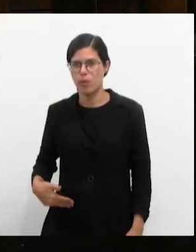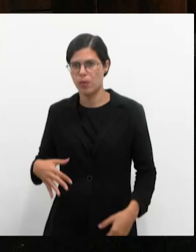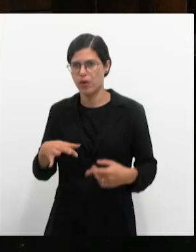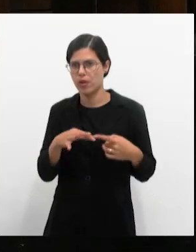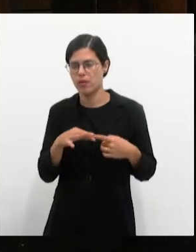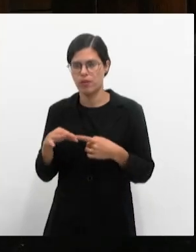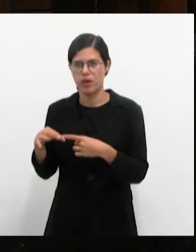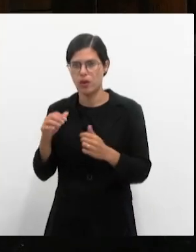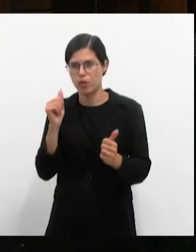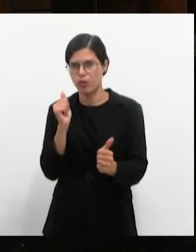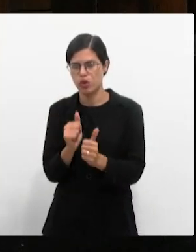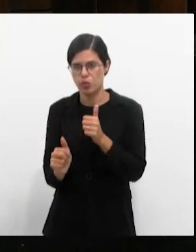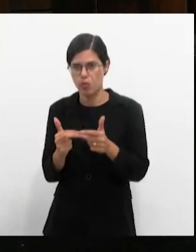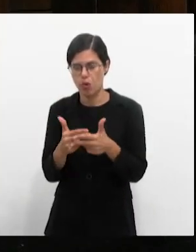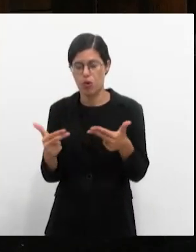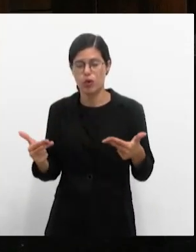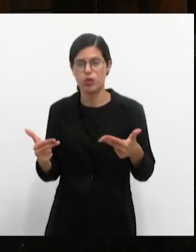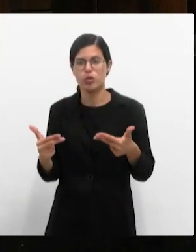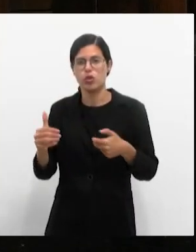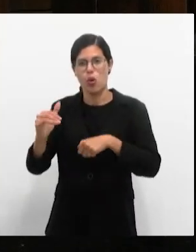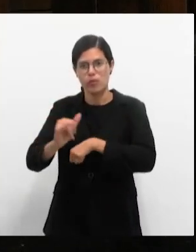esporte como instrumento